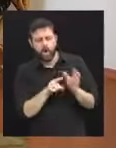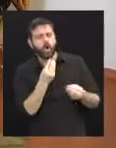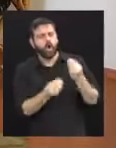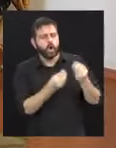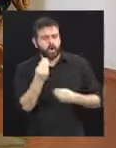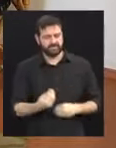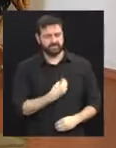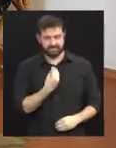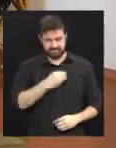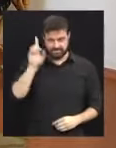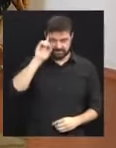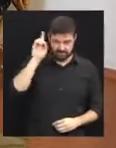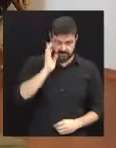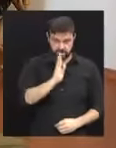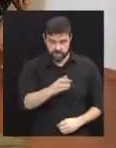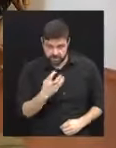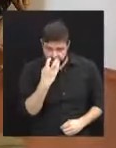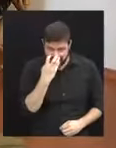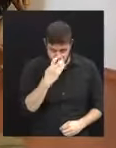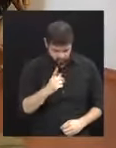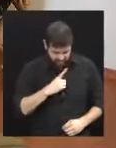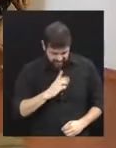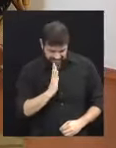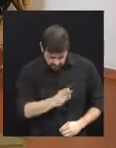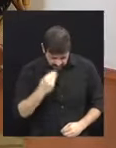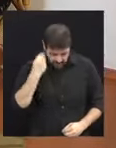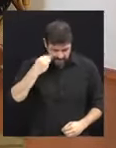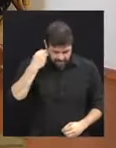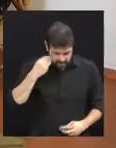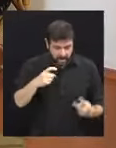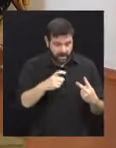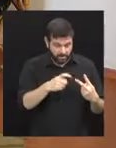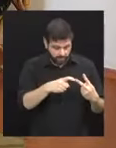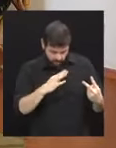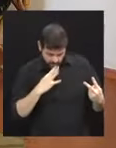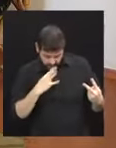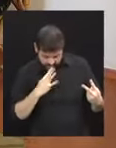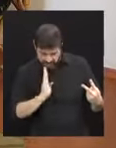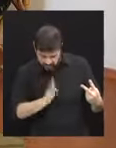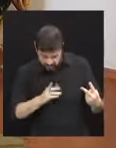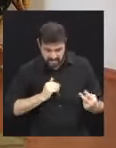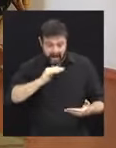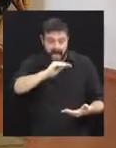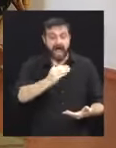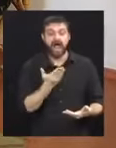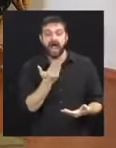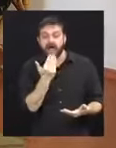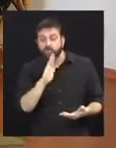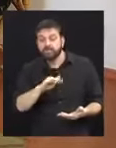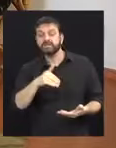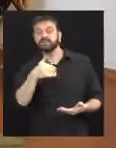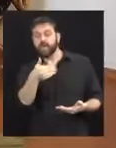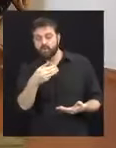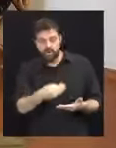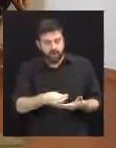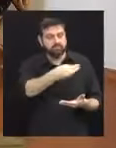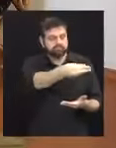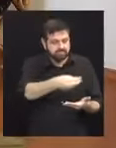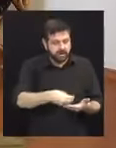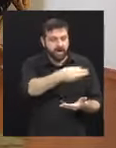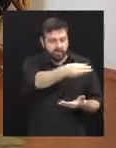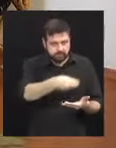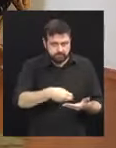cotidiano, né? Se já teve animal, se já tem algum veterinário que conheça, qual a ração que ela já usou, ou que ela conhece,